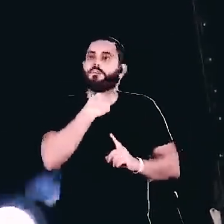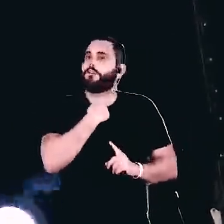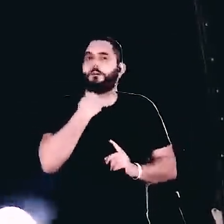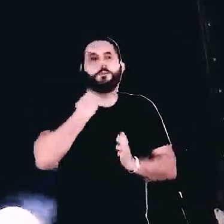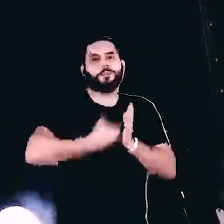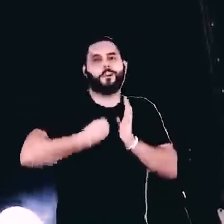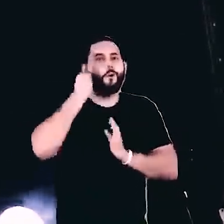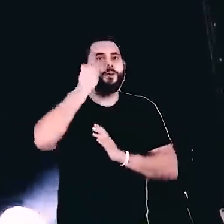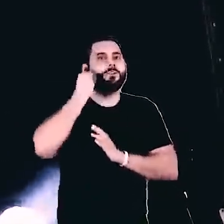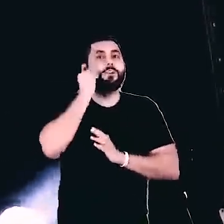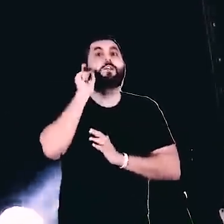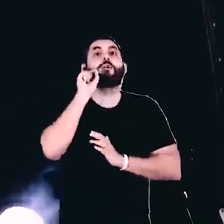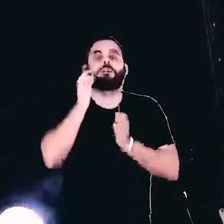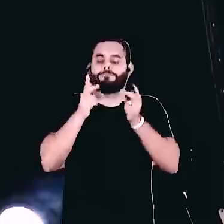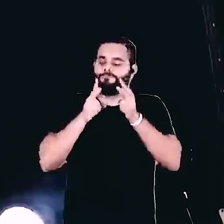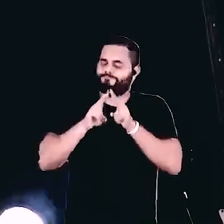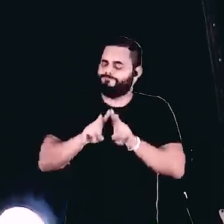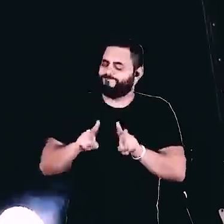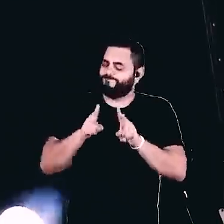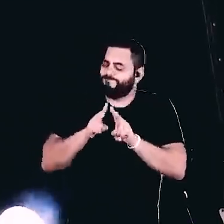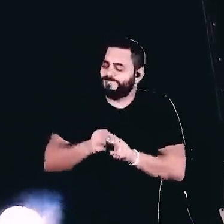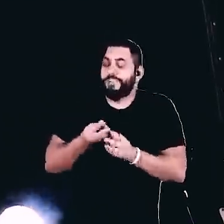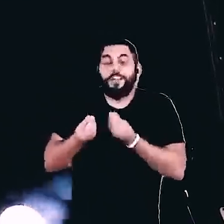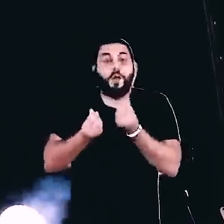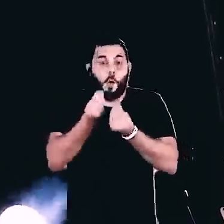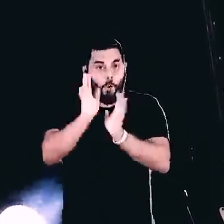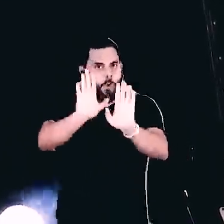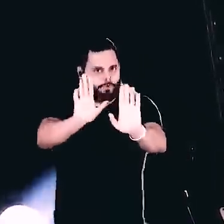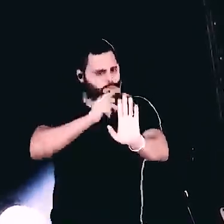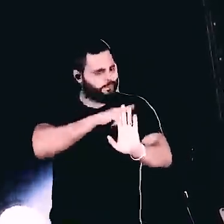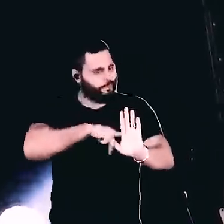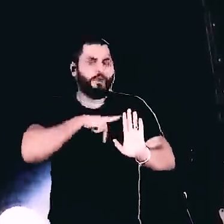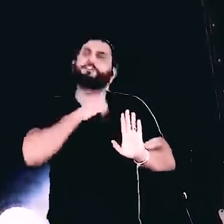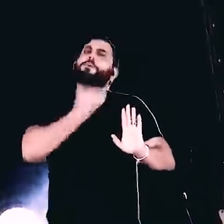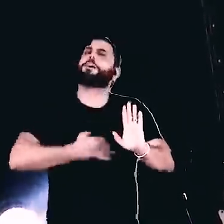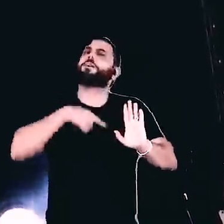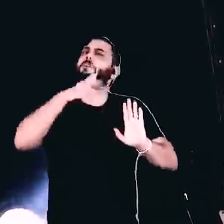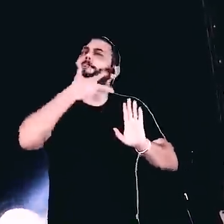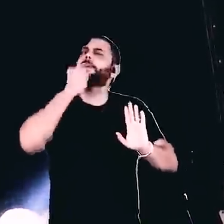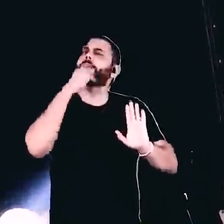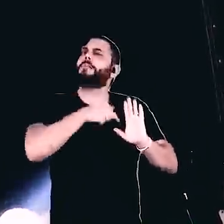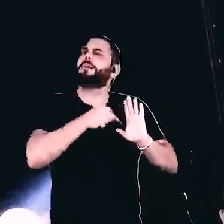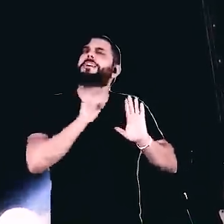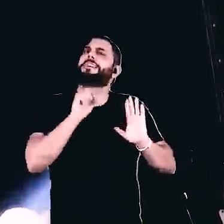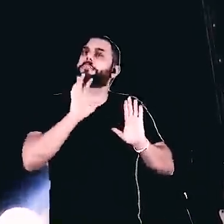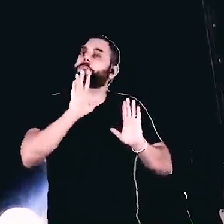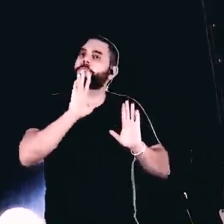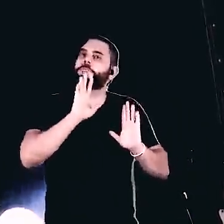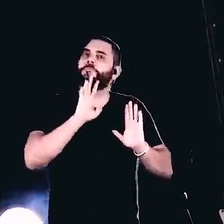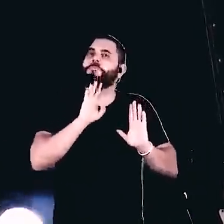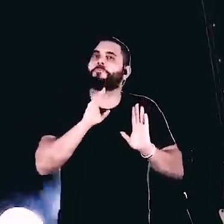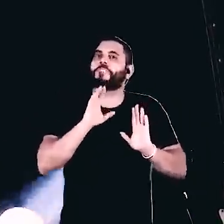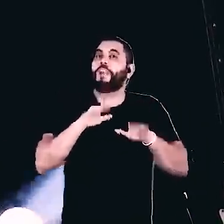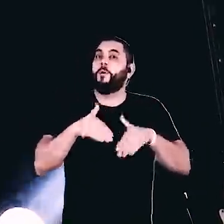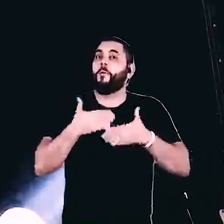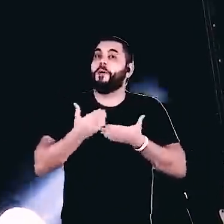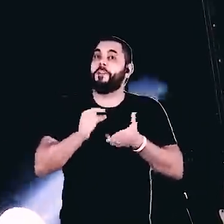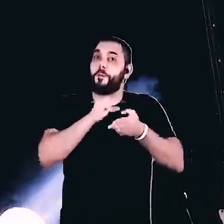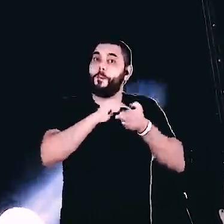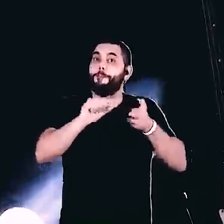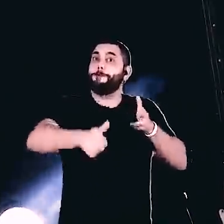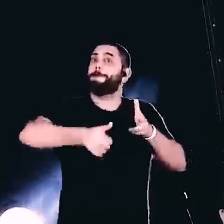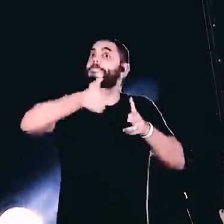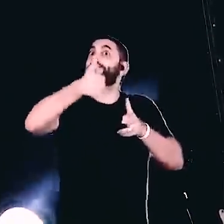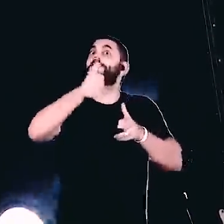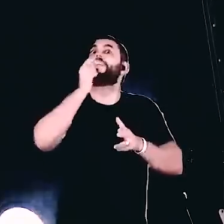a oportunidade de sermos humildes. Como que ele faz isso? Não sei se você percebeu. Mas logo no primeiro versículo